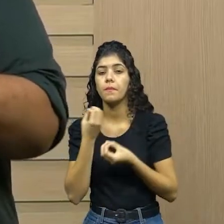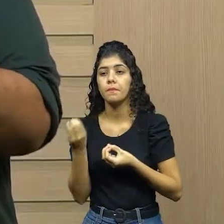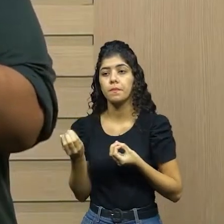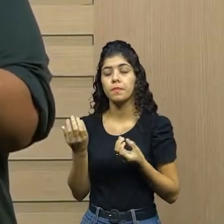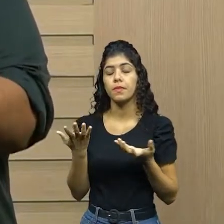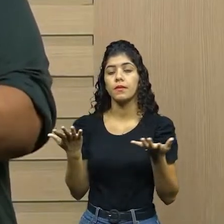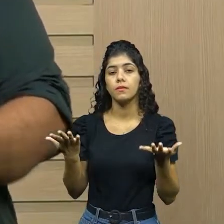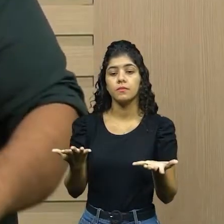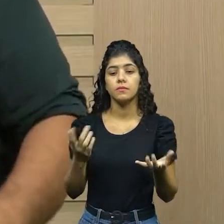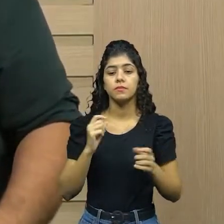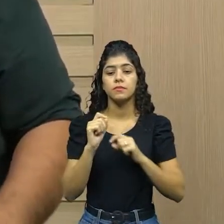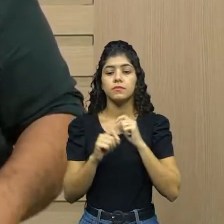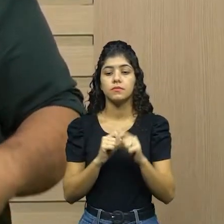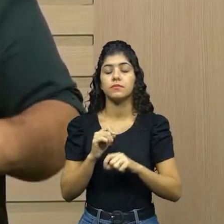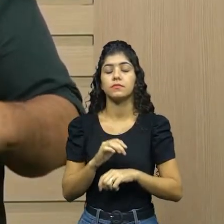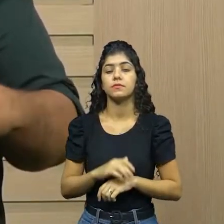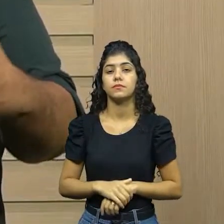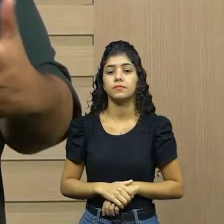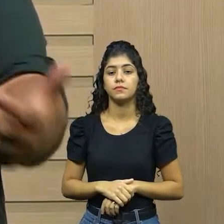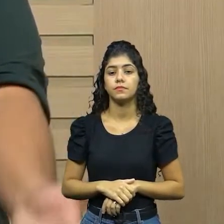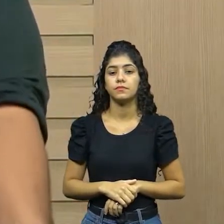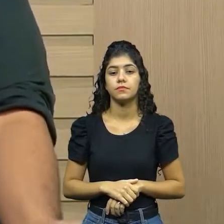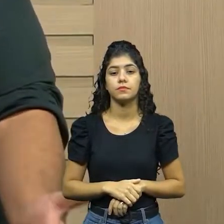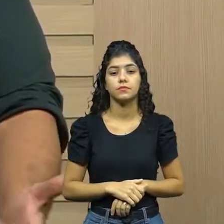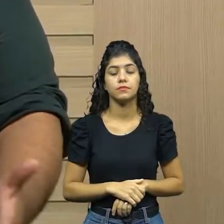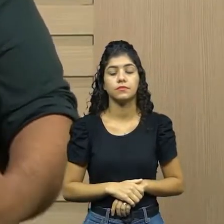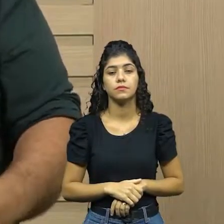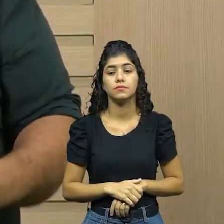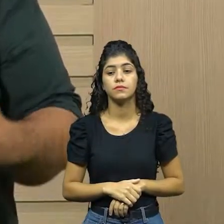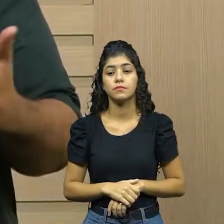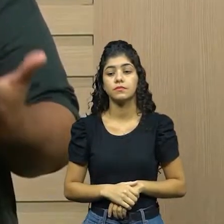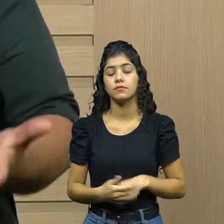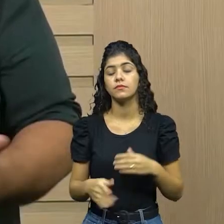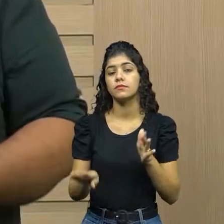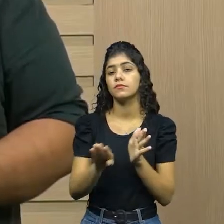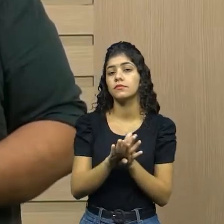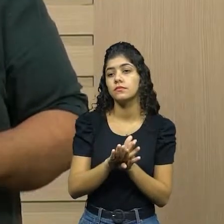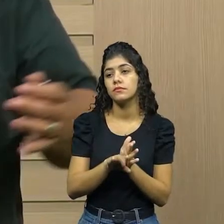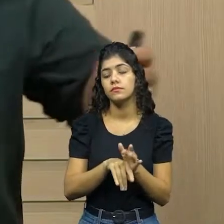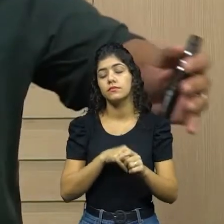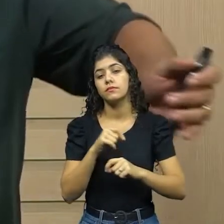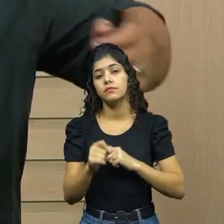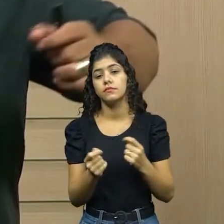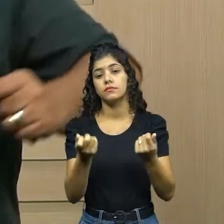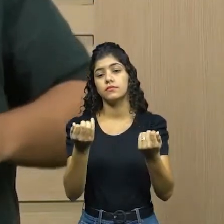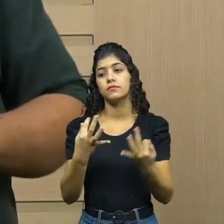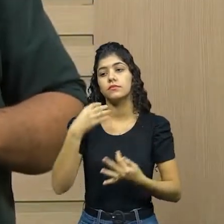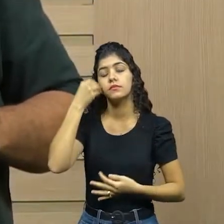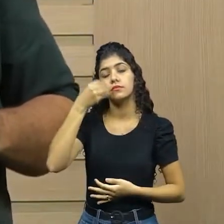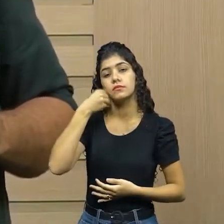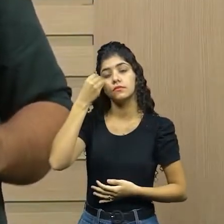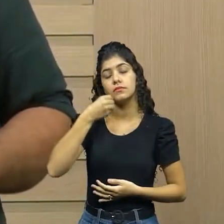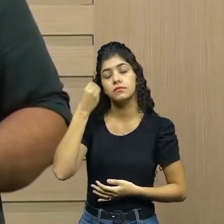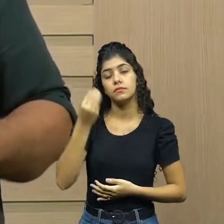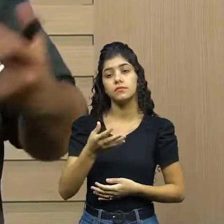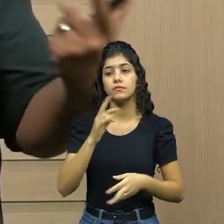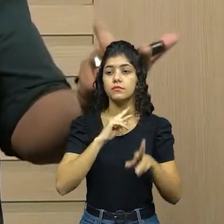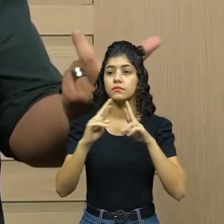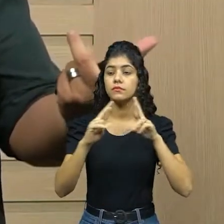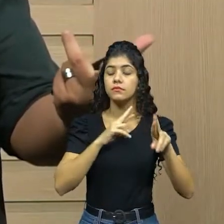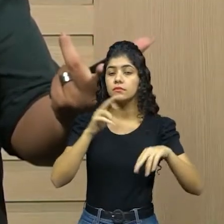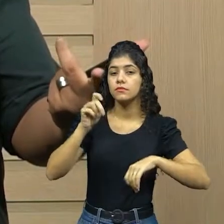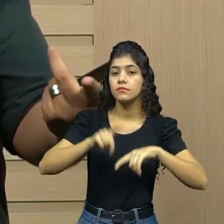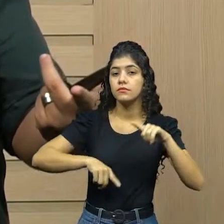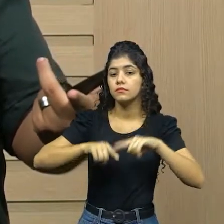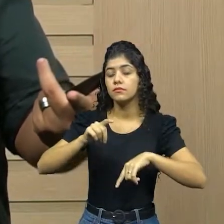vou chegar? Como é que eu vou ofertar isso? Como ele vai chegar? E quais são as experiências com relação ao produto